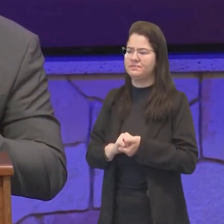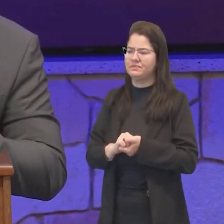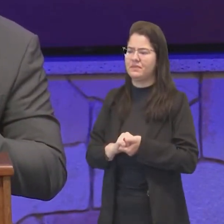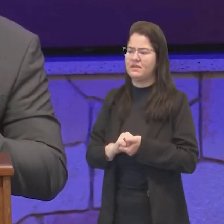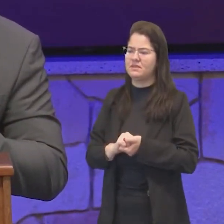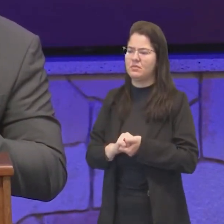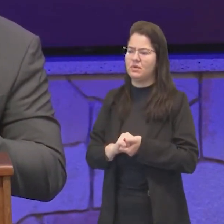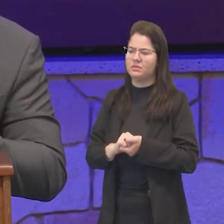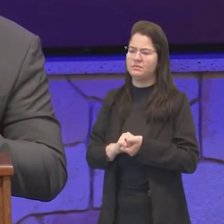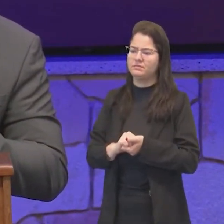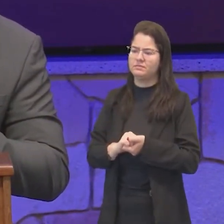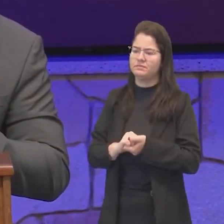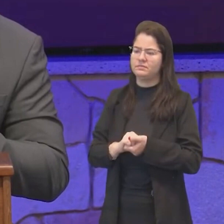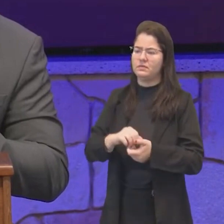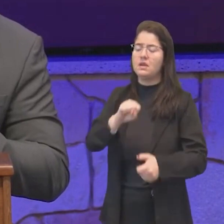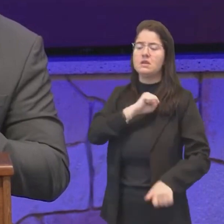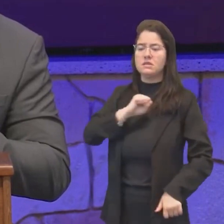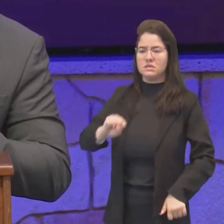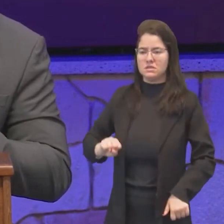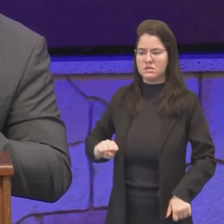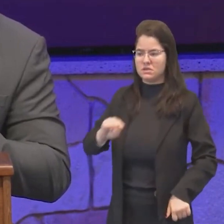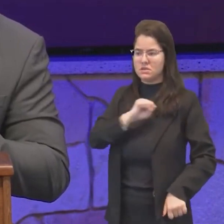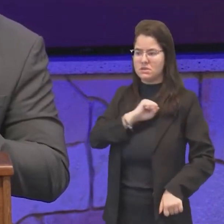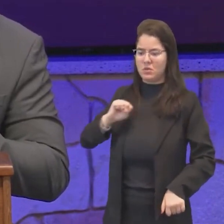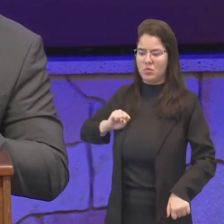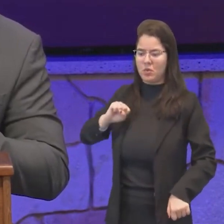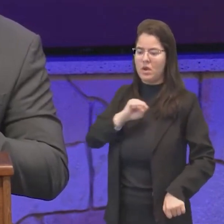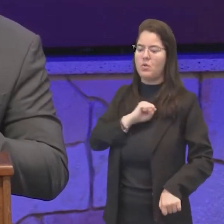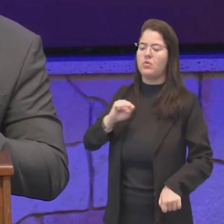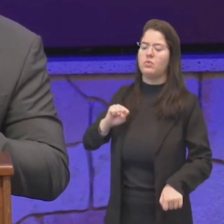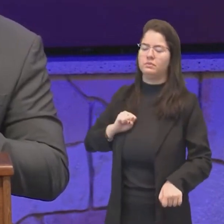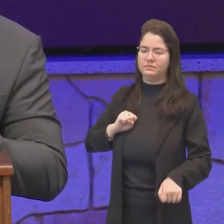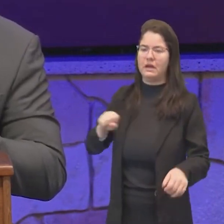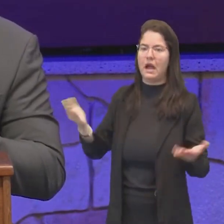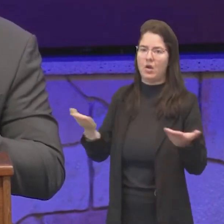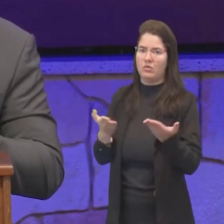Primeiro livro de Samuel, no capítulo 15, verso 2.